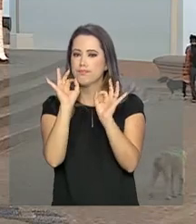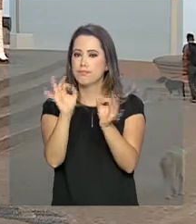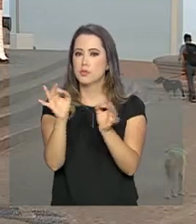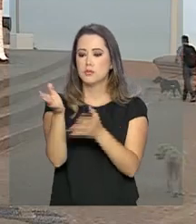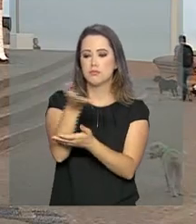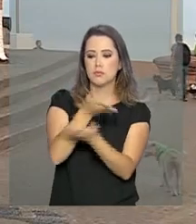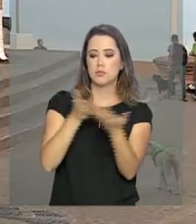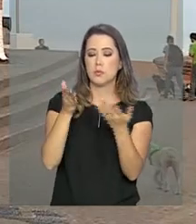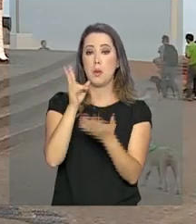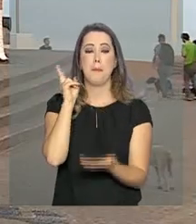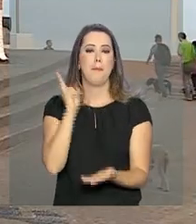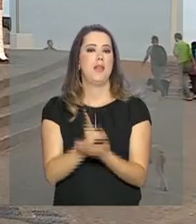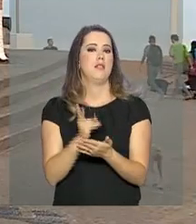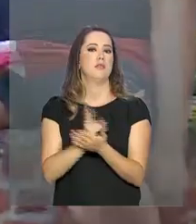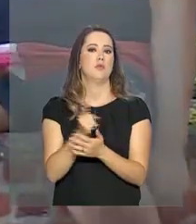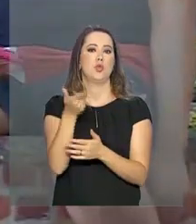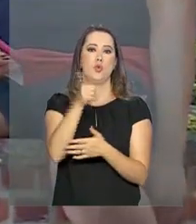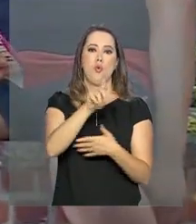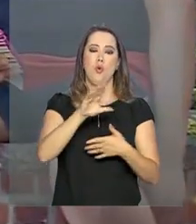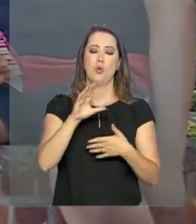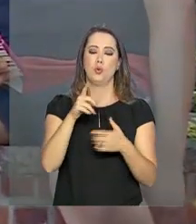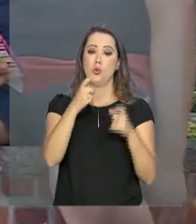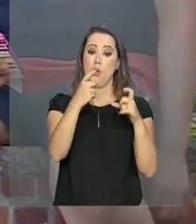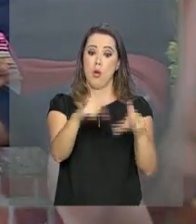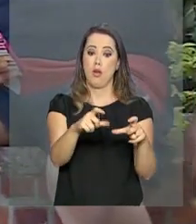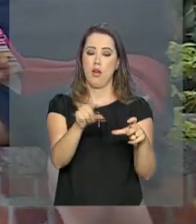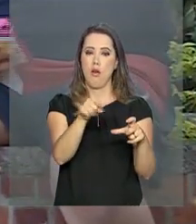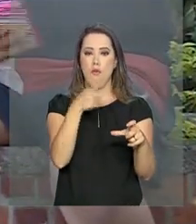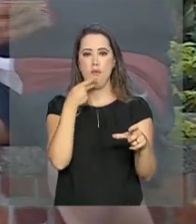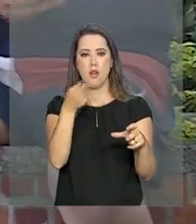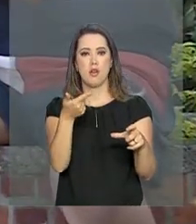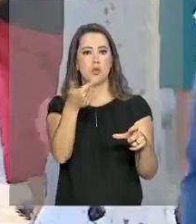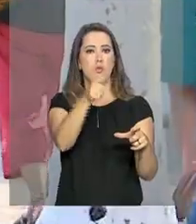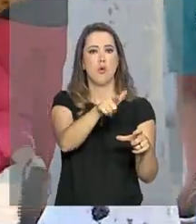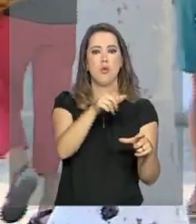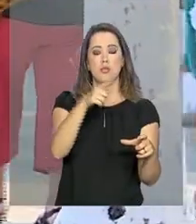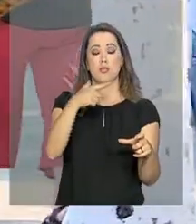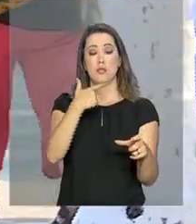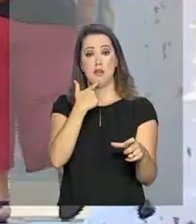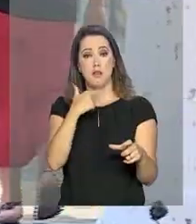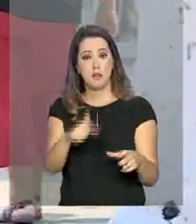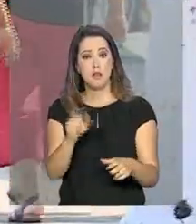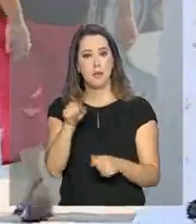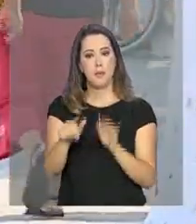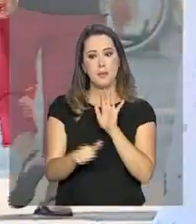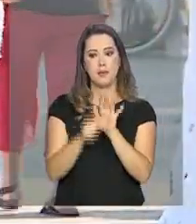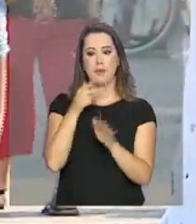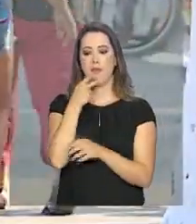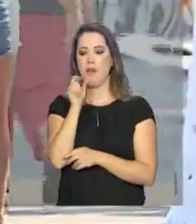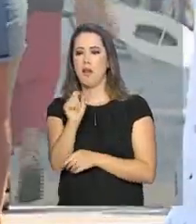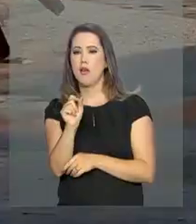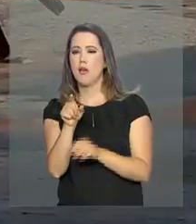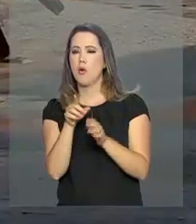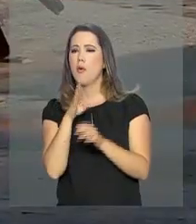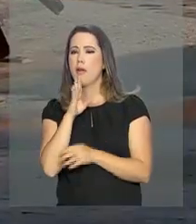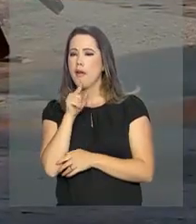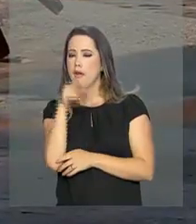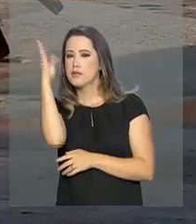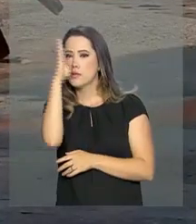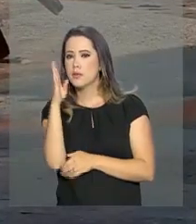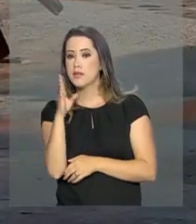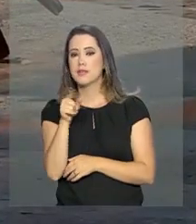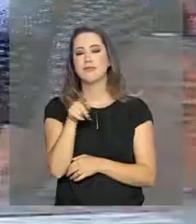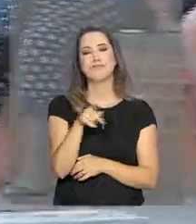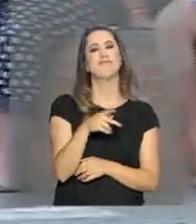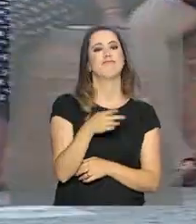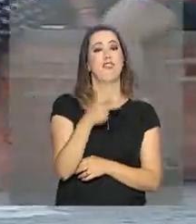falando outra língua a primeira coisa que os mexicanos dizem quando se pergunta sobre o brasil é dos brasileiros